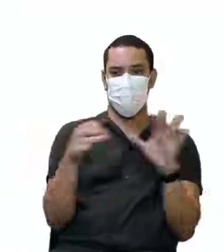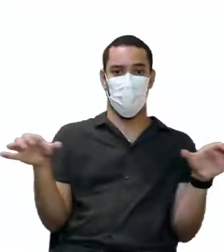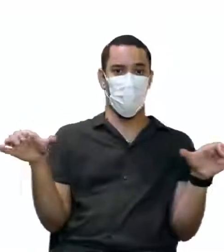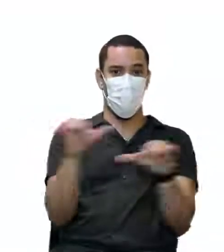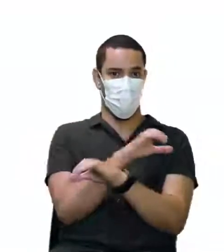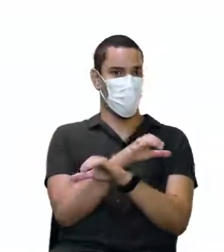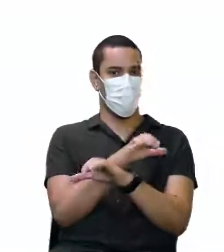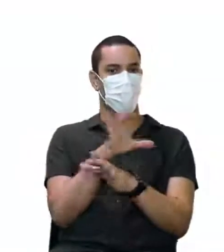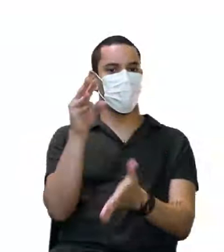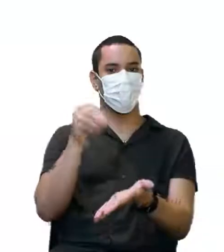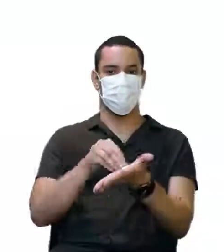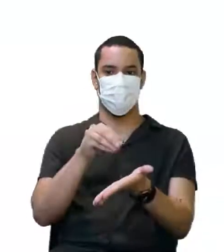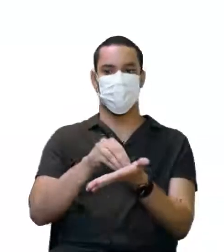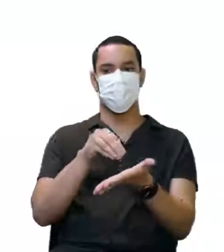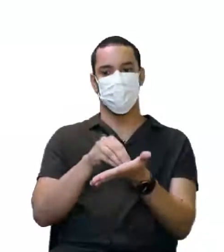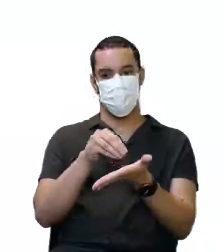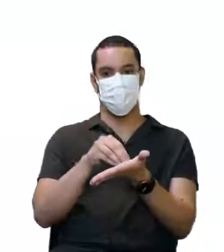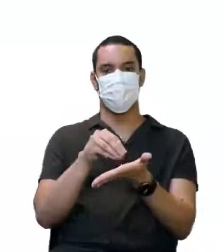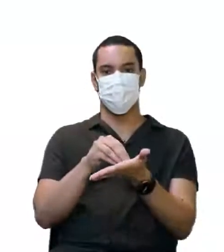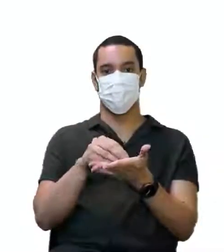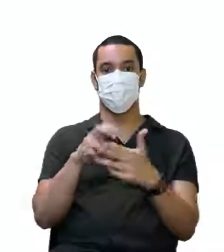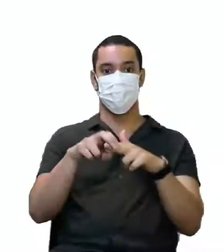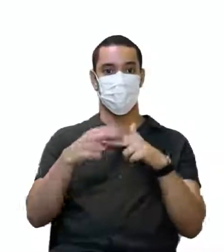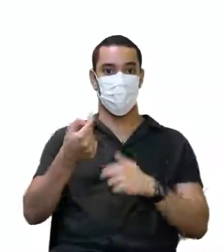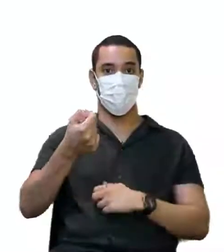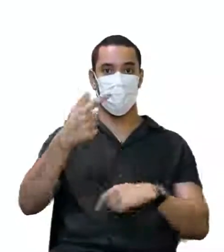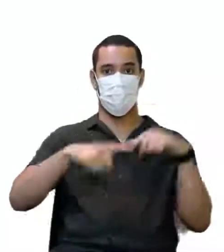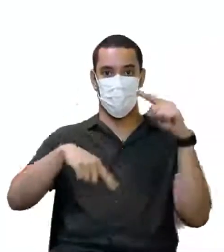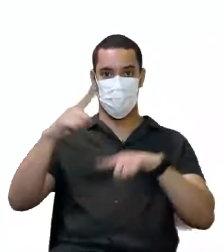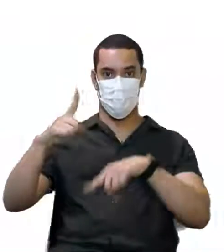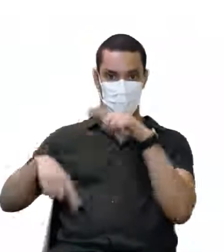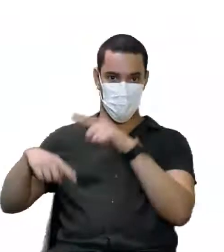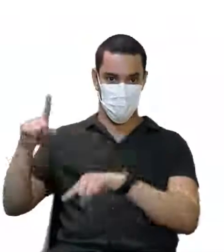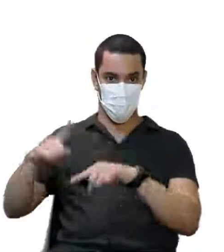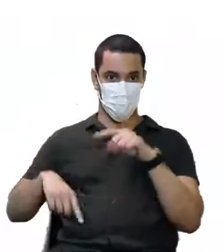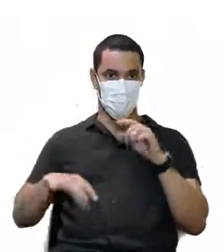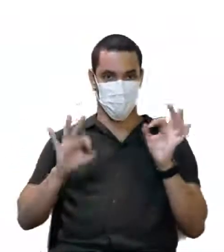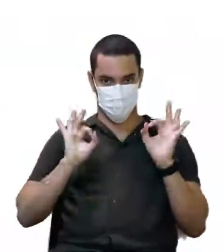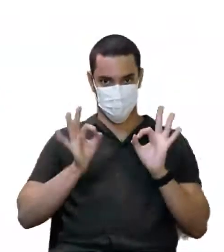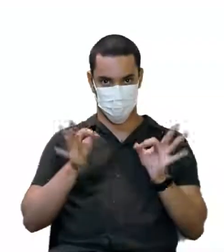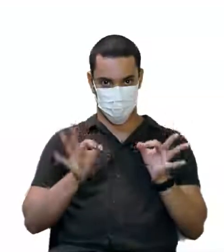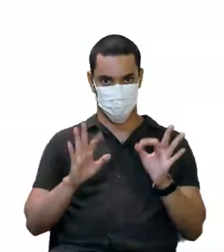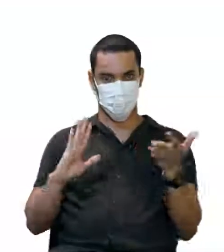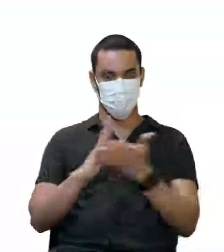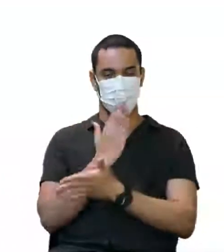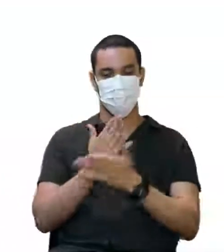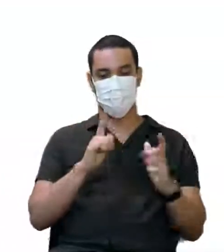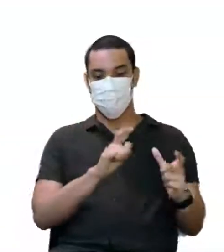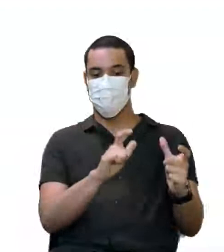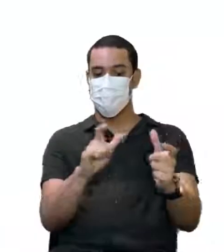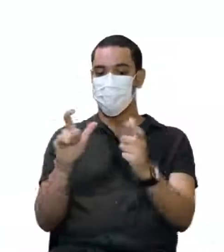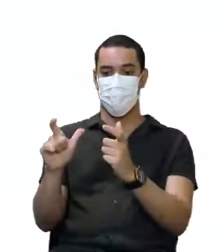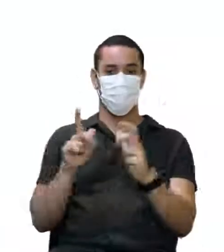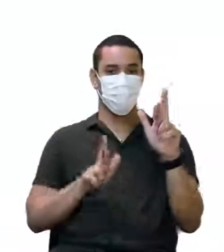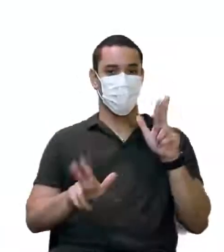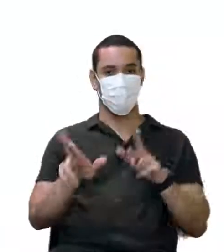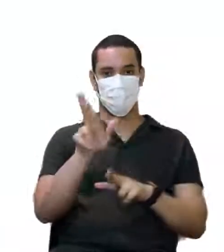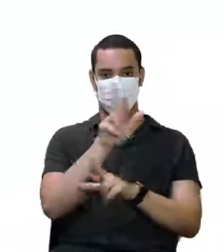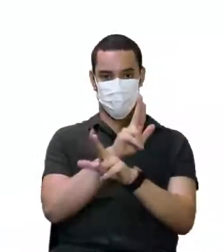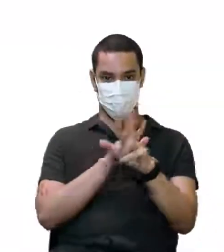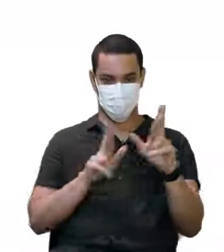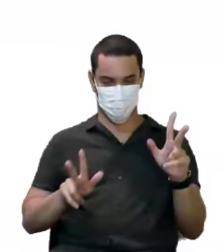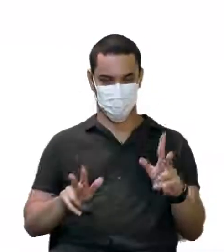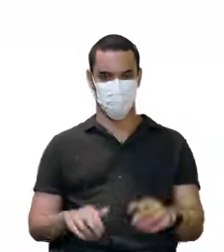completo, tá, esse material. São poucos, mas existem, certo? Em ambientes bem distintos. Pode me tirar